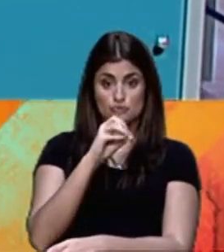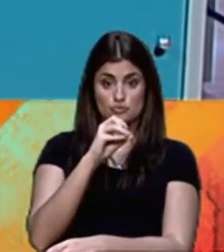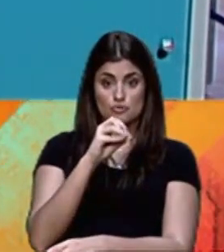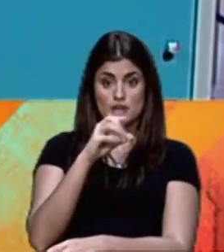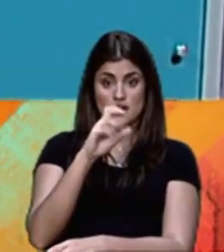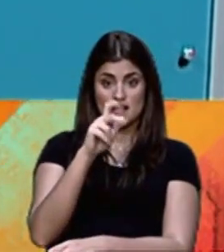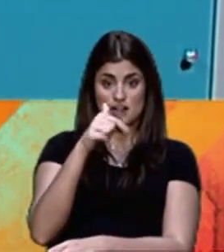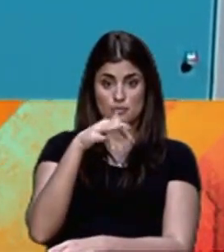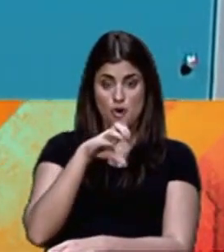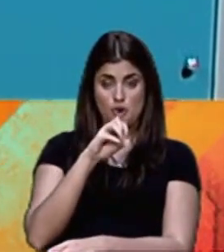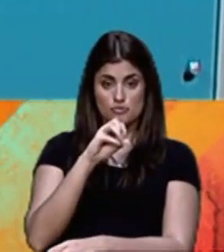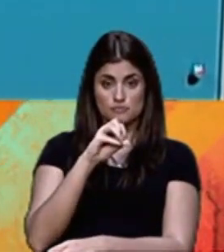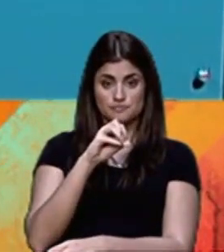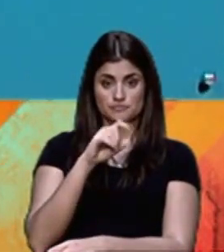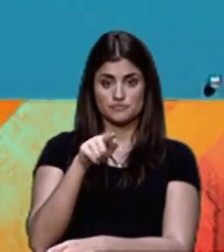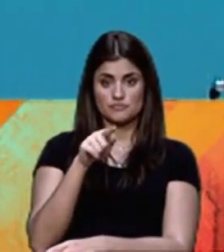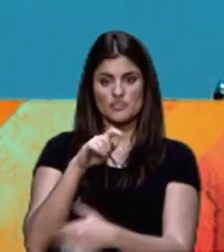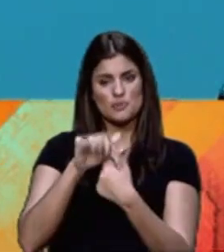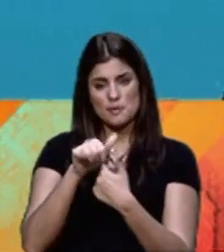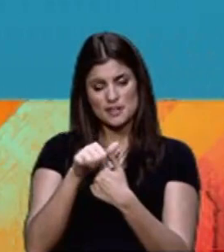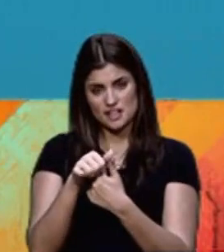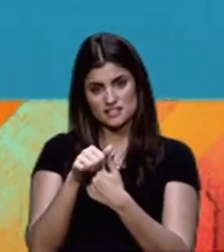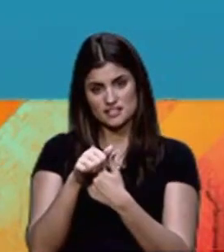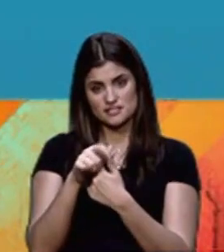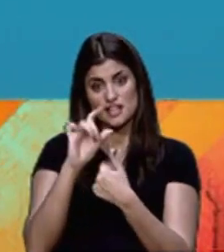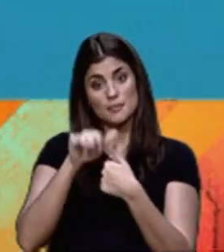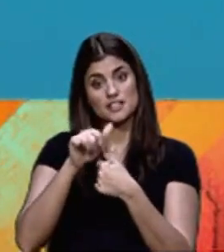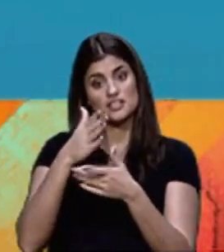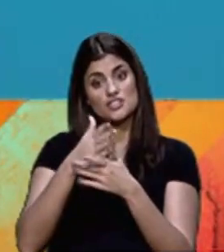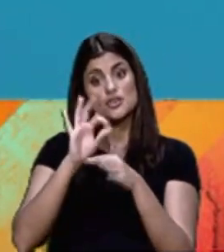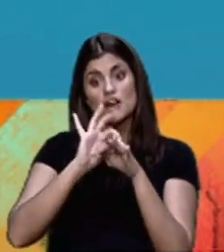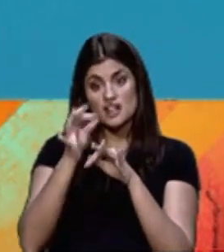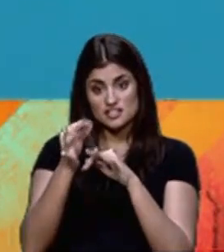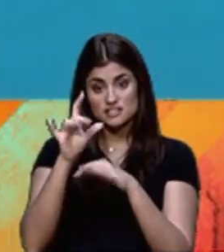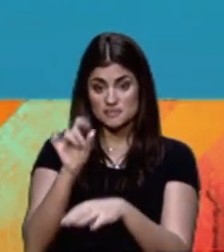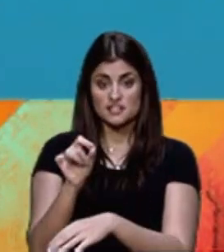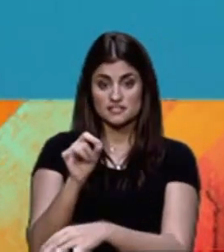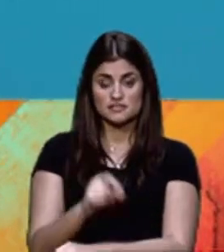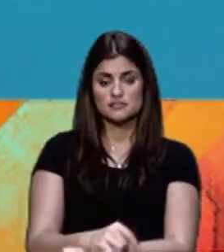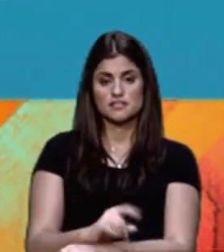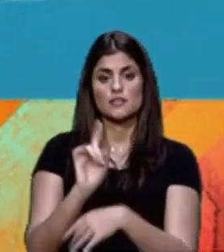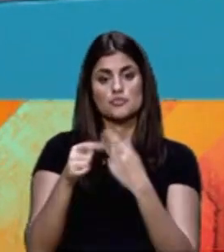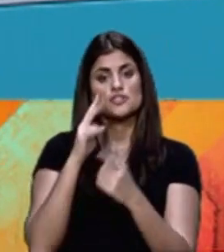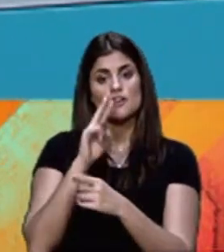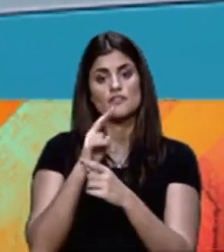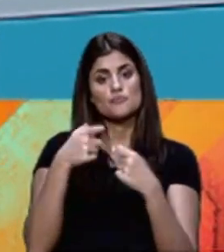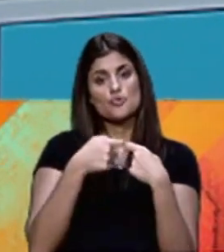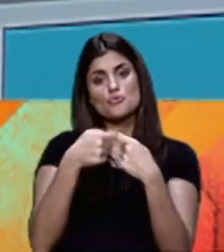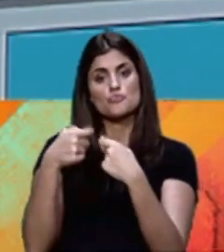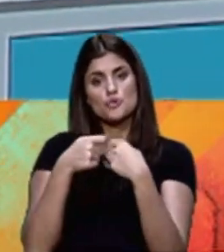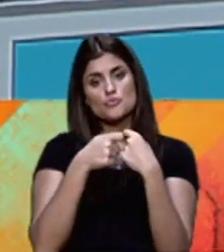não vai em cima da batata, embora a batata seja praticamente só a casca, não é? Depois têm que ver essas